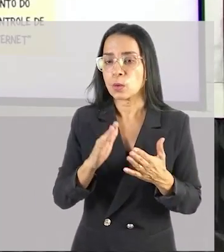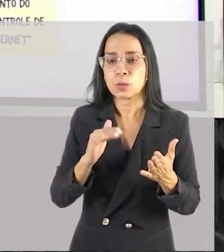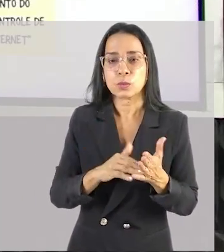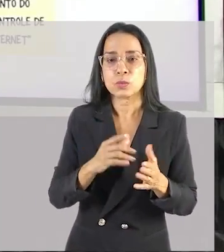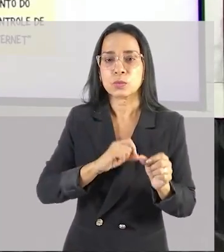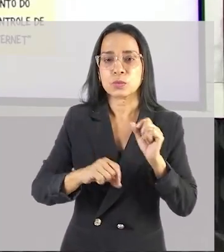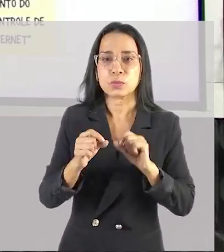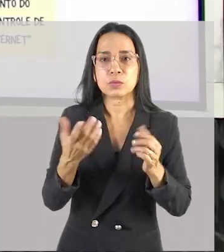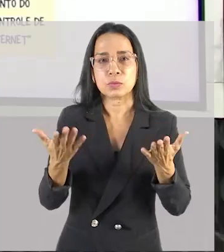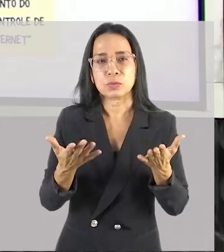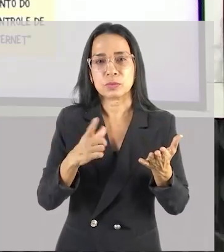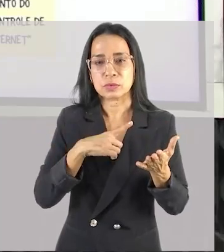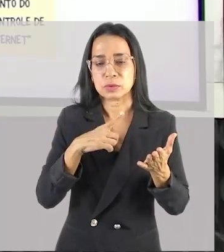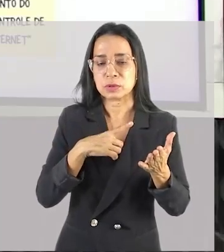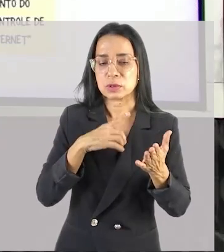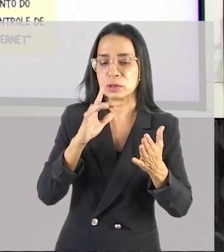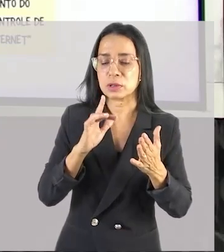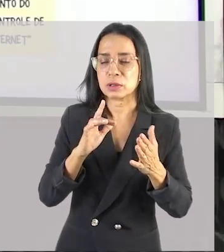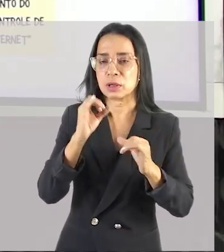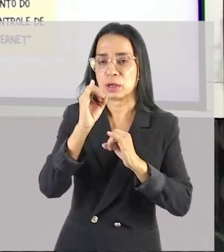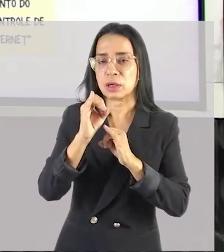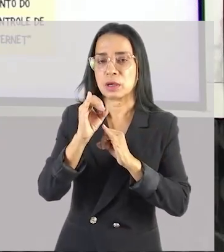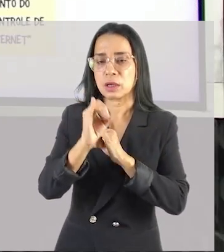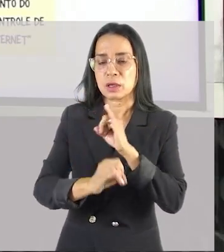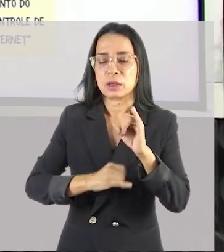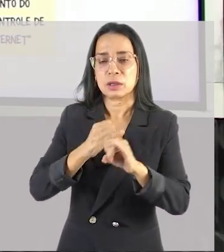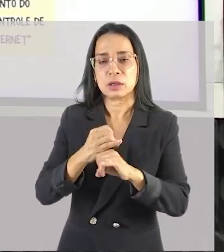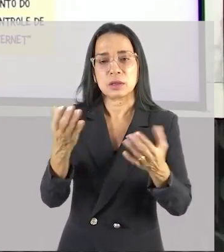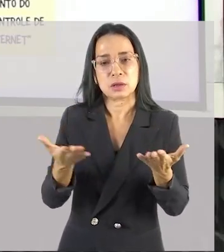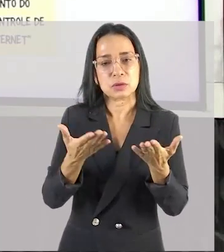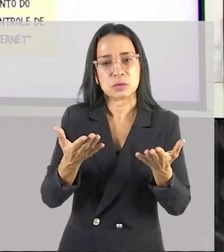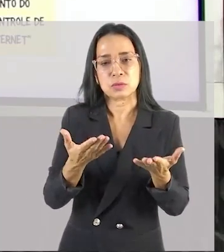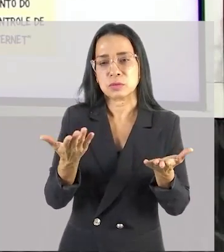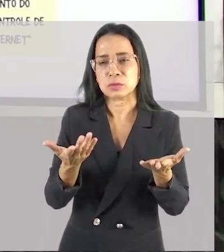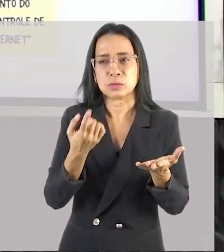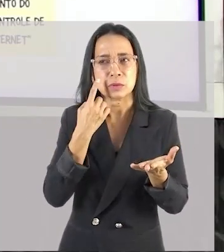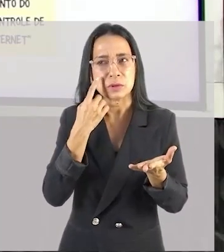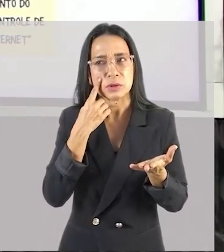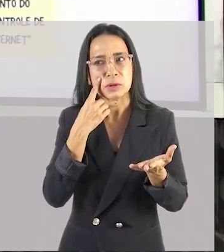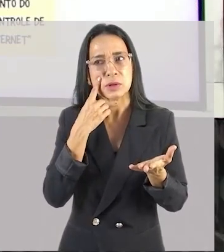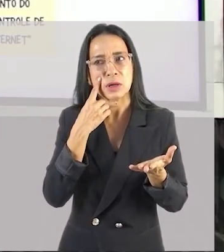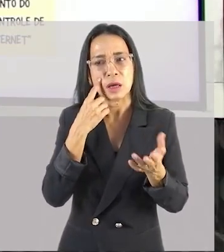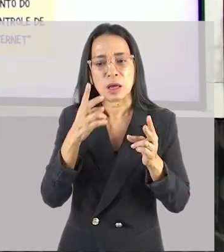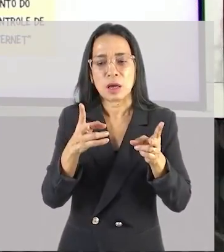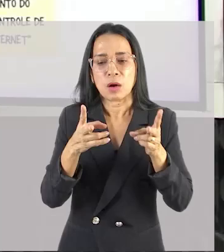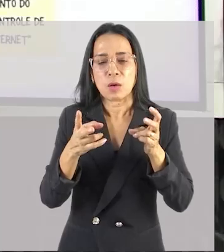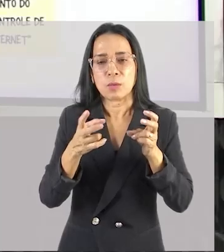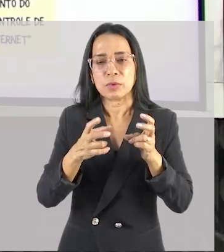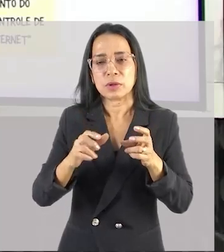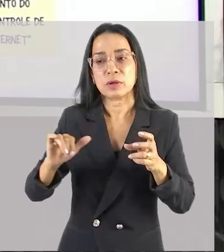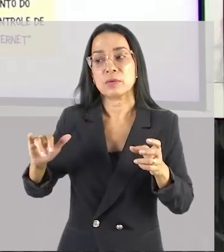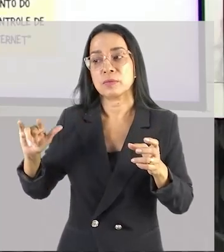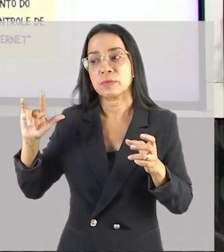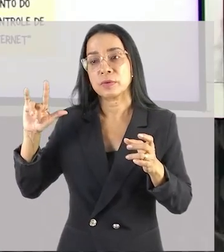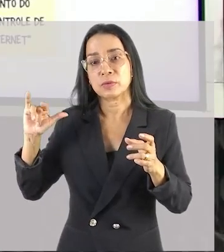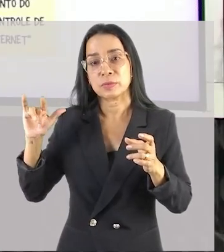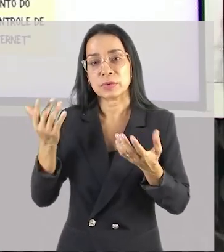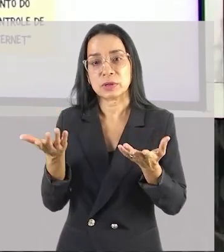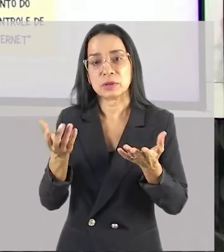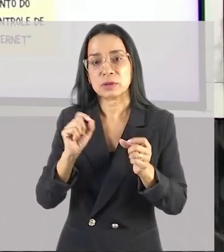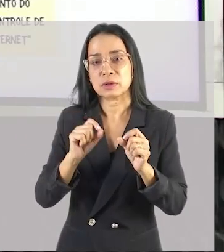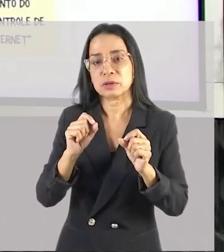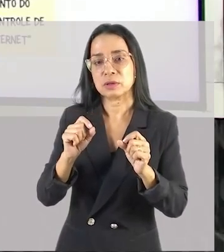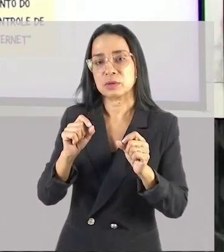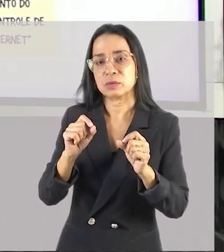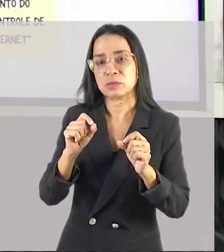que rege a internet hoje, a quantidade de coisas que você observa no Instagram, no TikTok, isso é manipulação do comportamento,